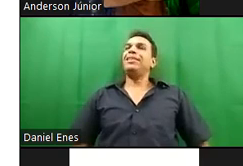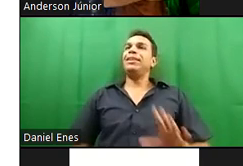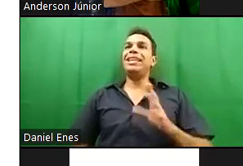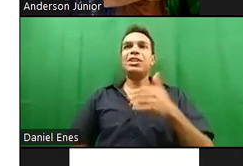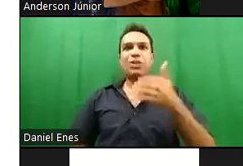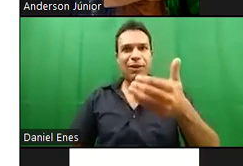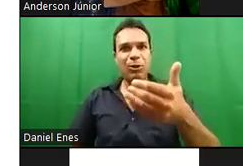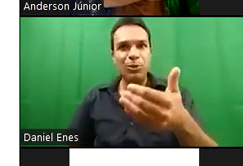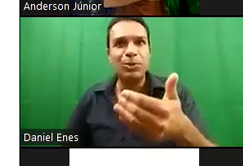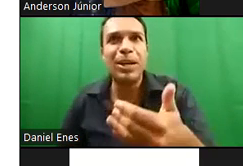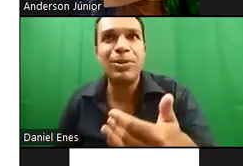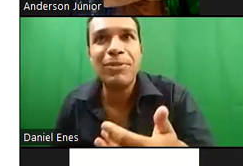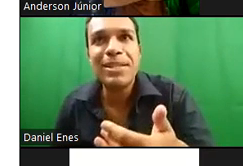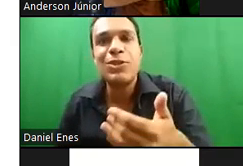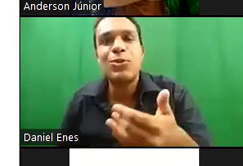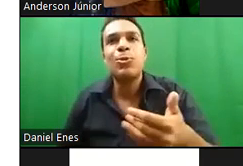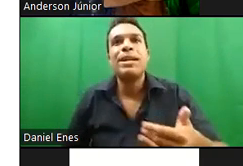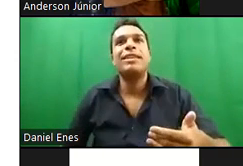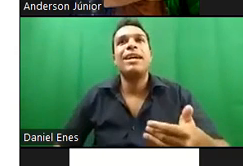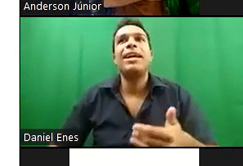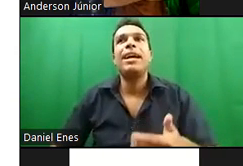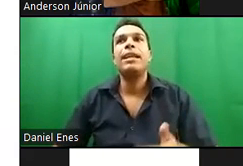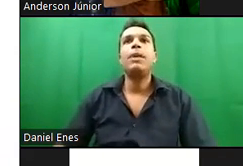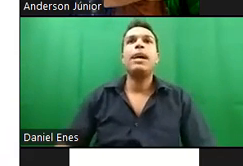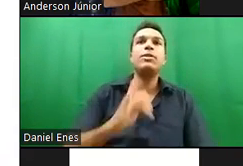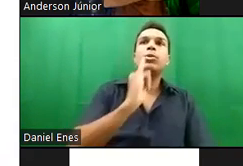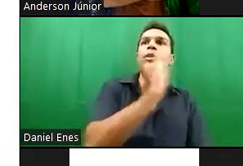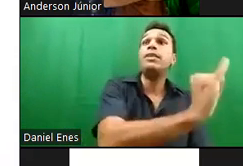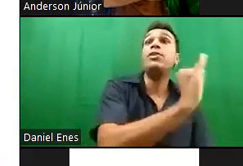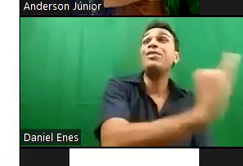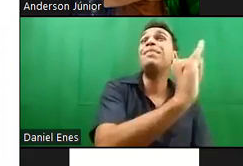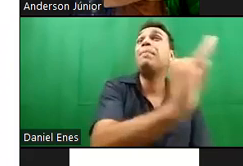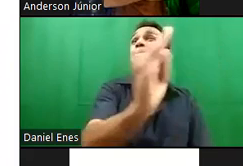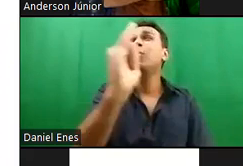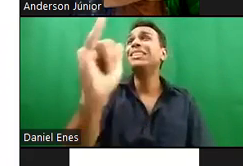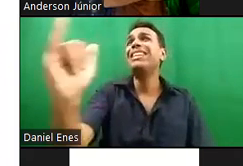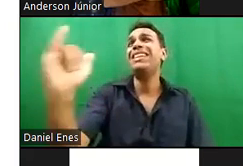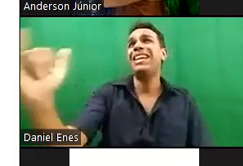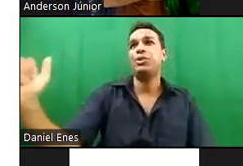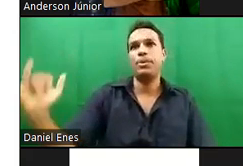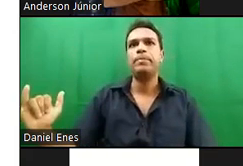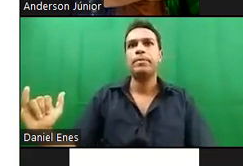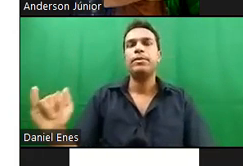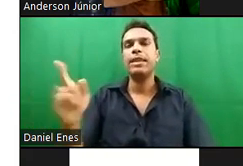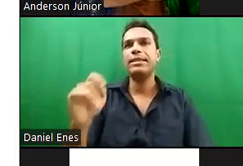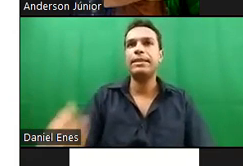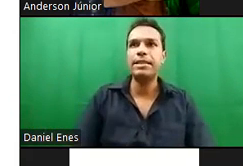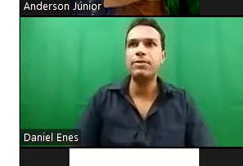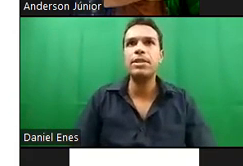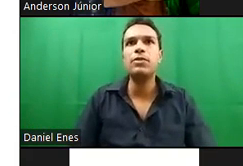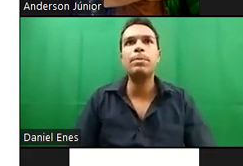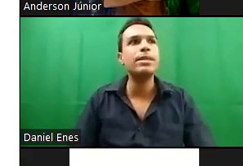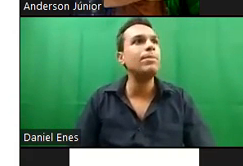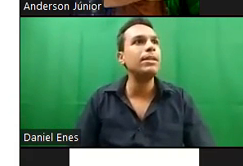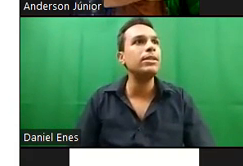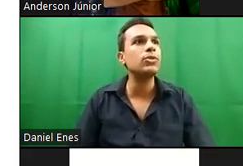Tá dando a ideia de que falou muito, né? Quando a Franciane colocou aí que é tagarela. Mas eu estou querendo dizer que eu disse para muita gente. Na sintaxe vocês